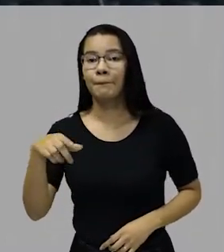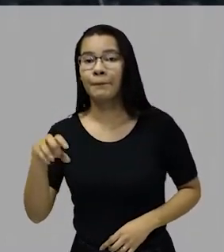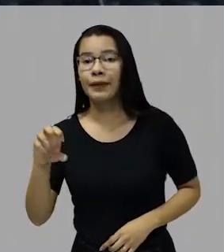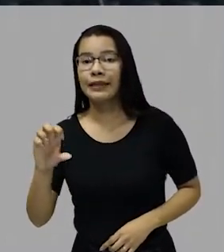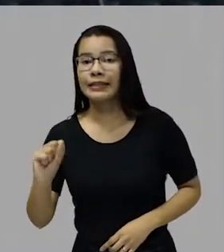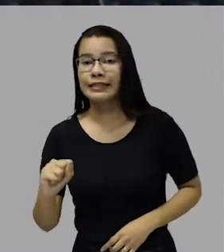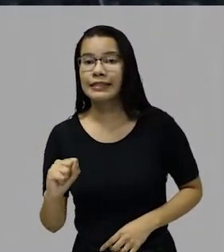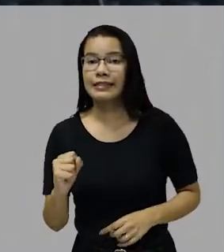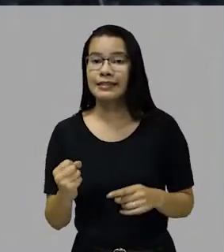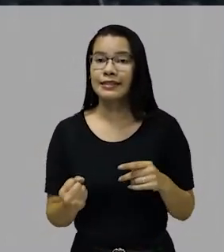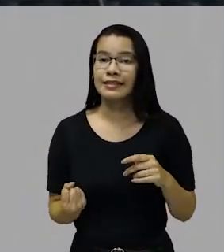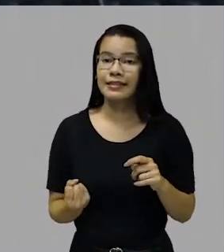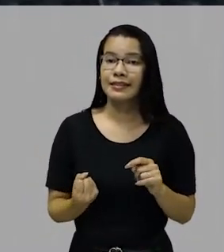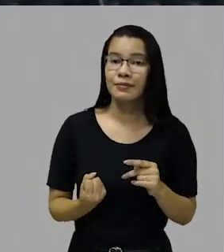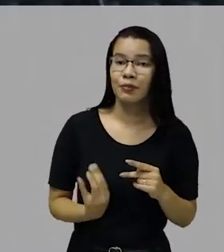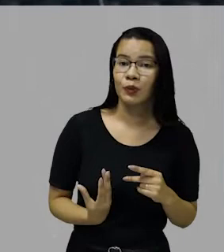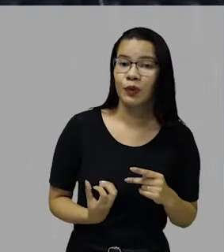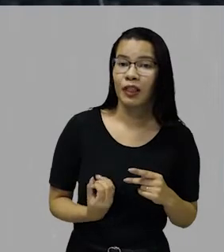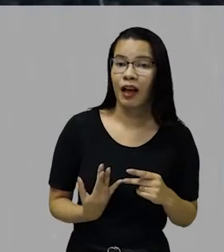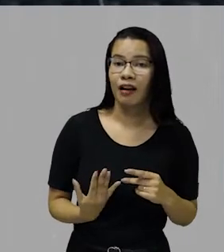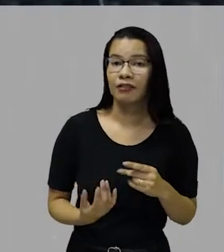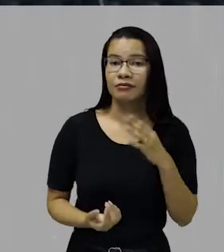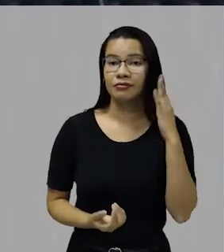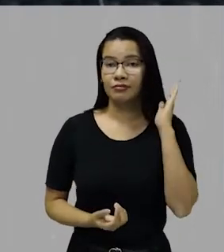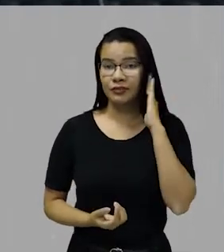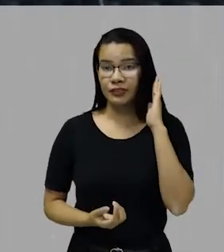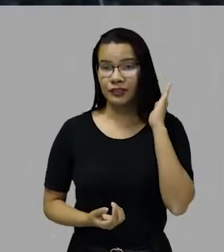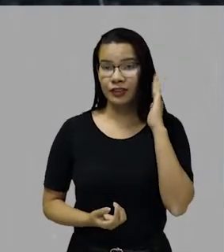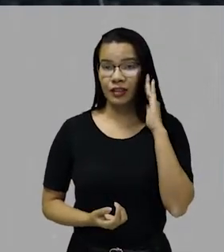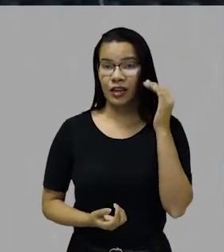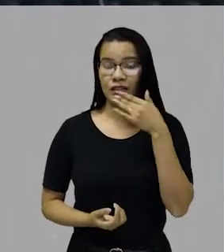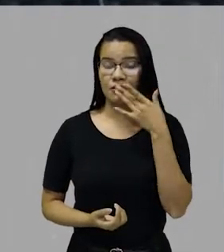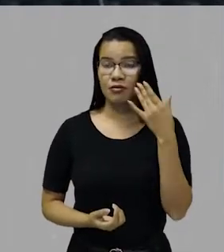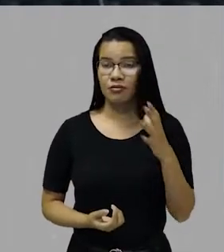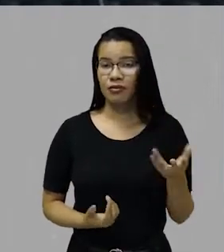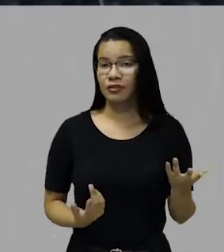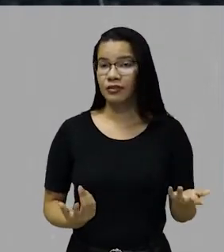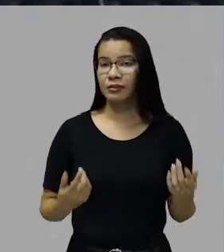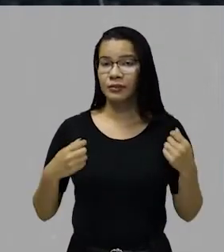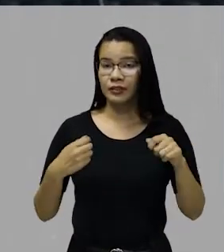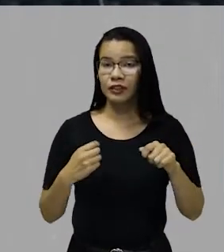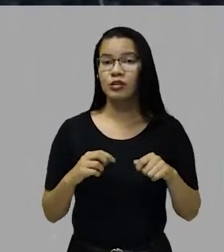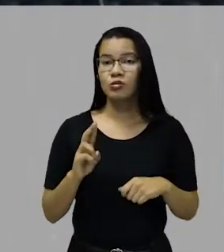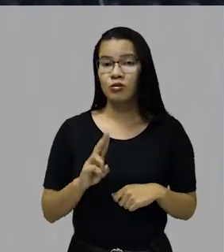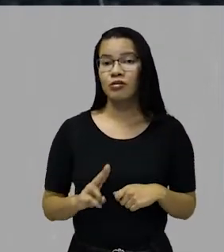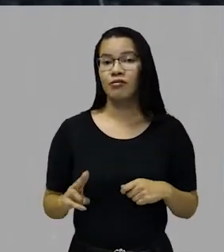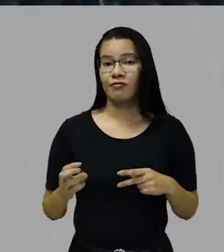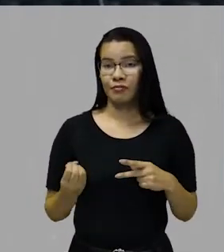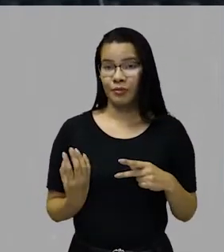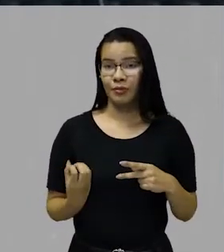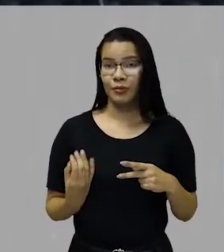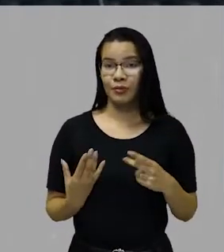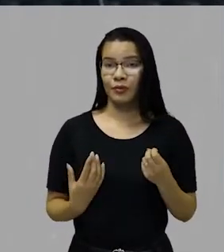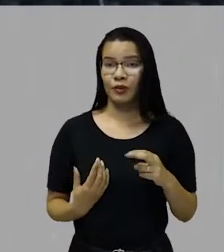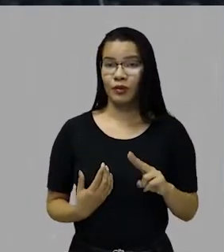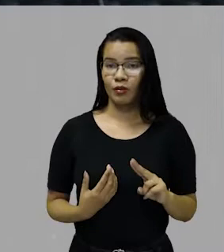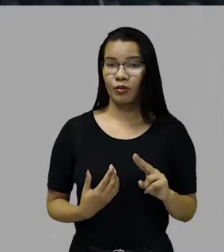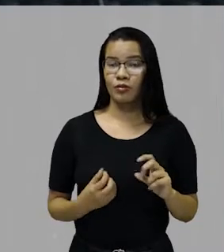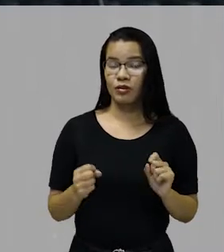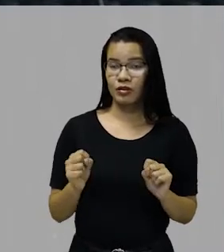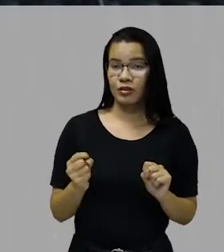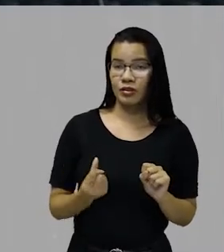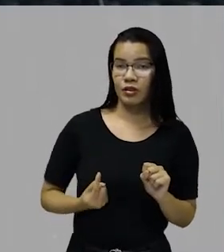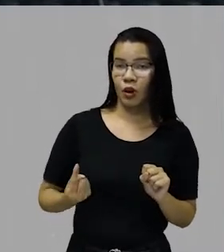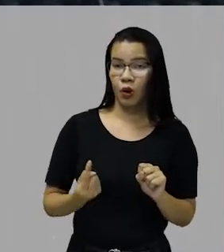R$ 2. Tem gente que fala, isso aqui custou R$ 5, custou R$ 30, tá? Então, assim, gramaticalmente falando, é